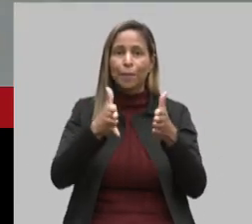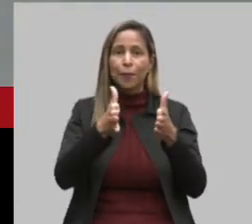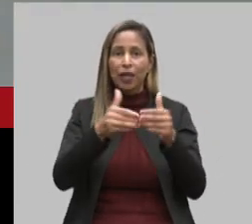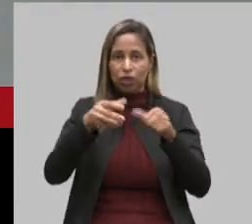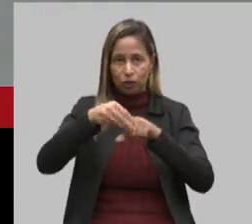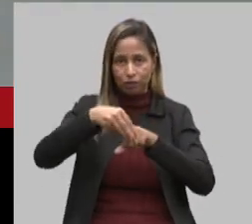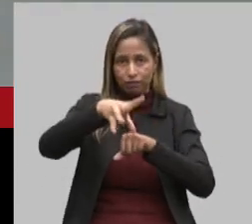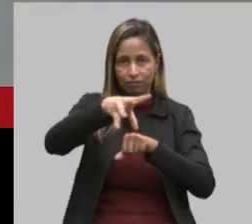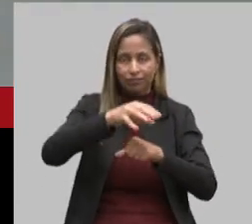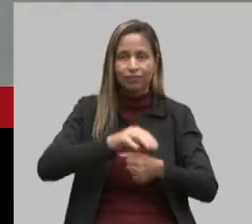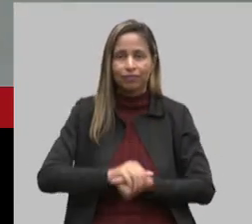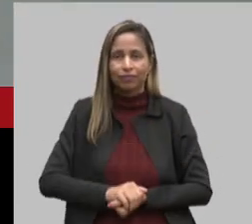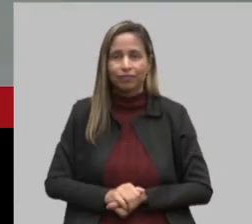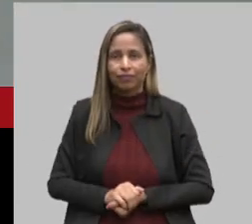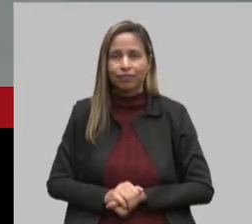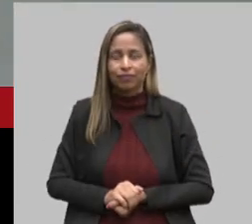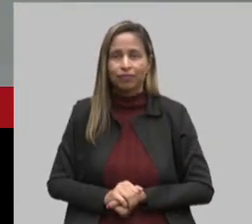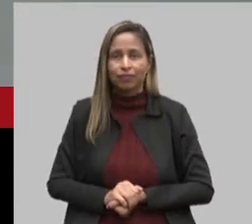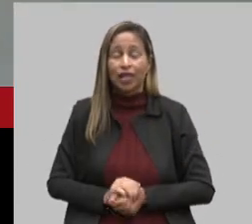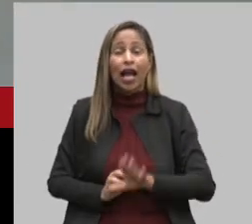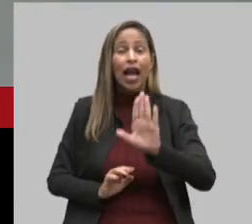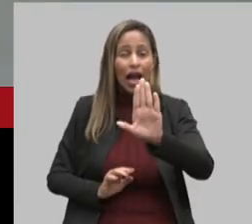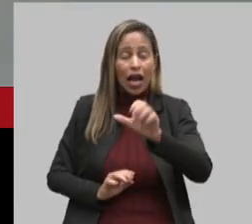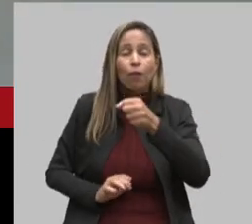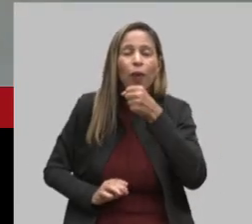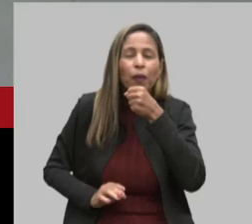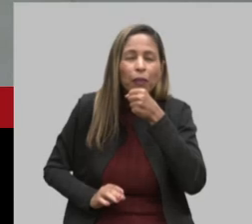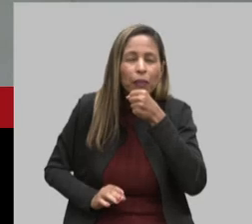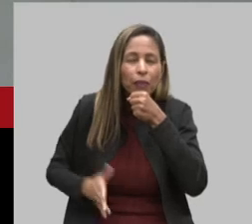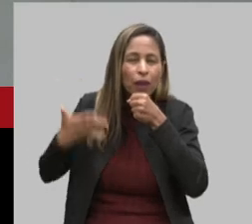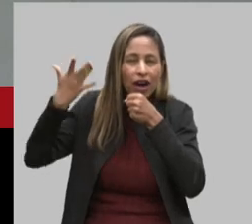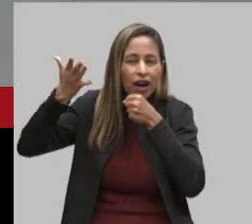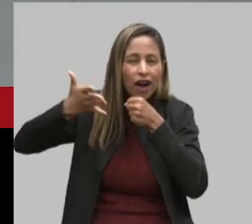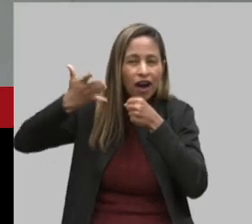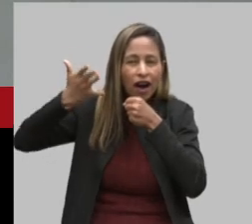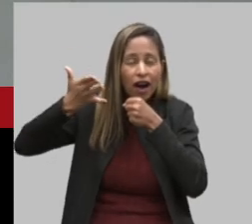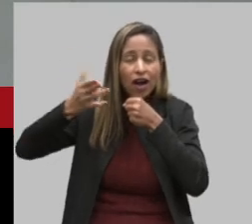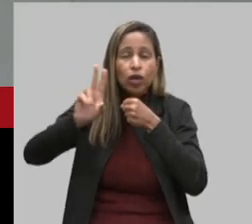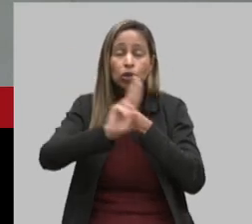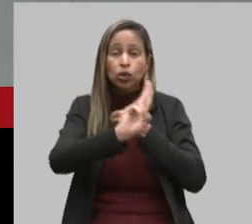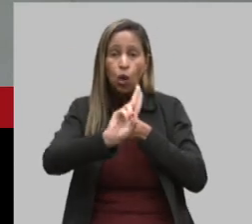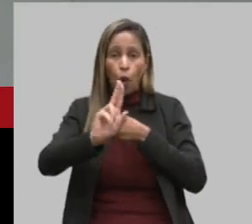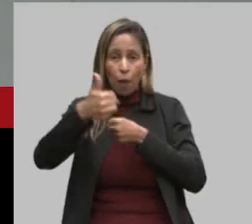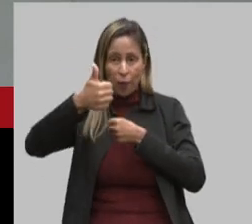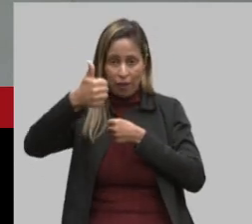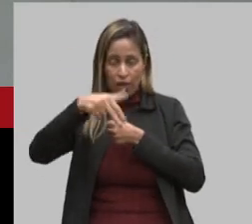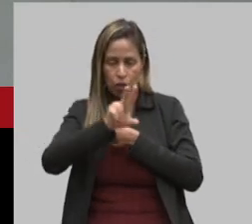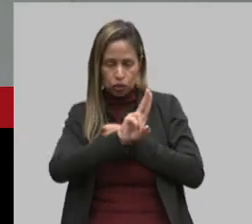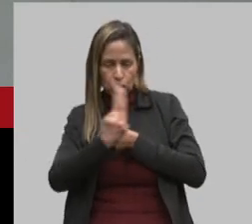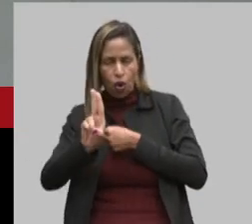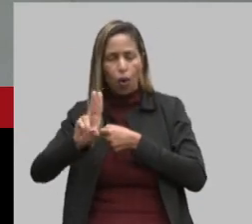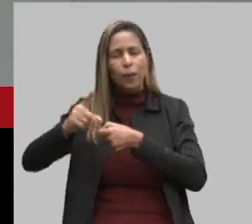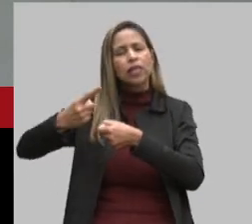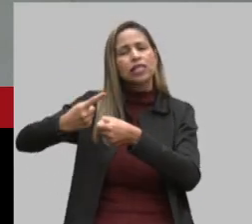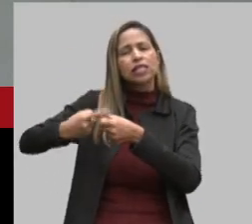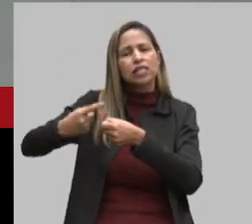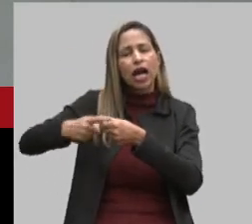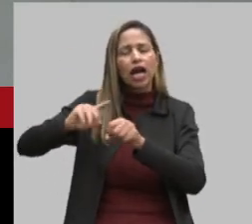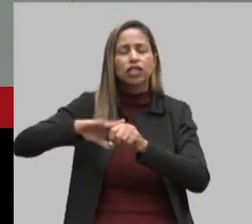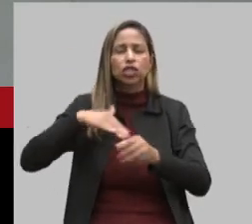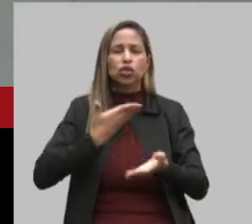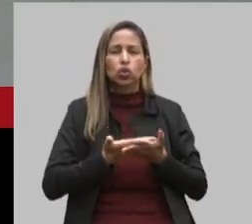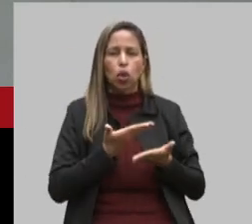vocês ao se manifestarem Eh por favor não se esqueçam de se identificar tá com o nome a cidade a escola não é